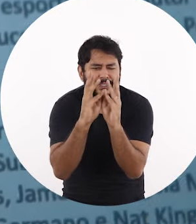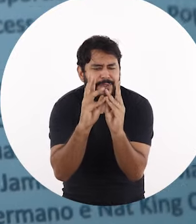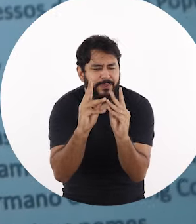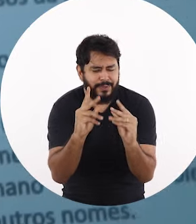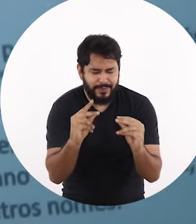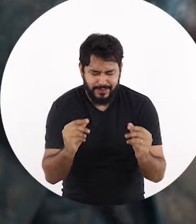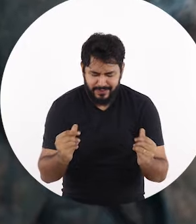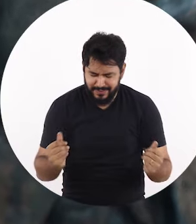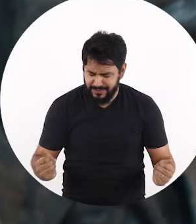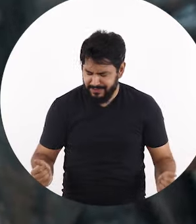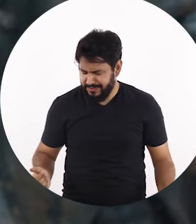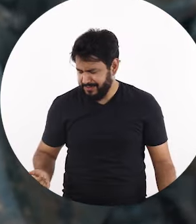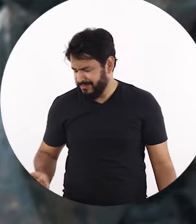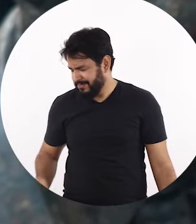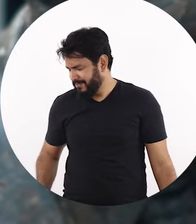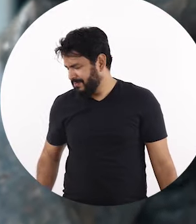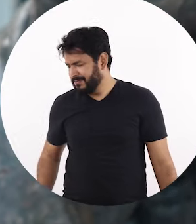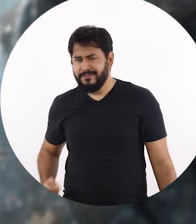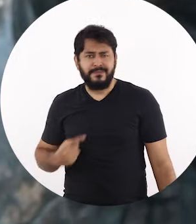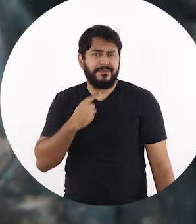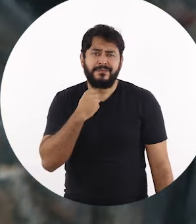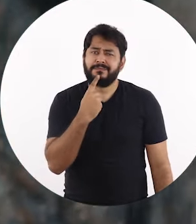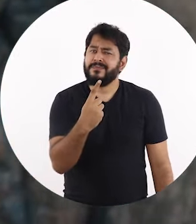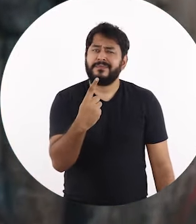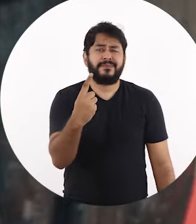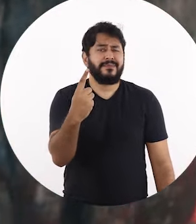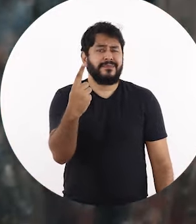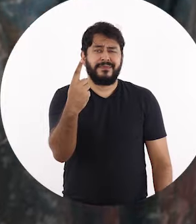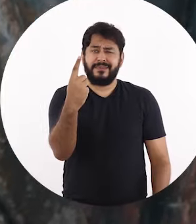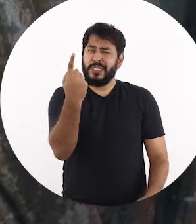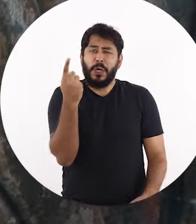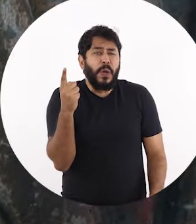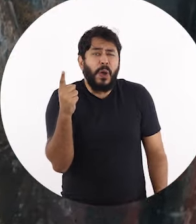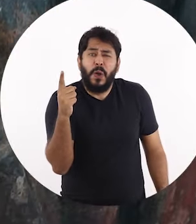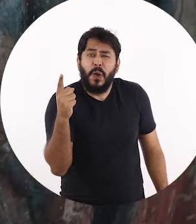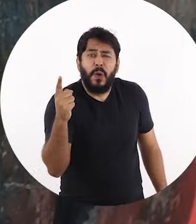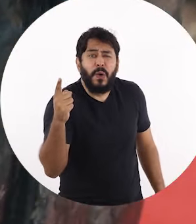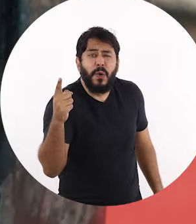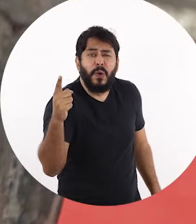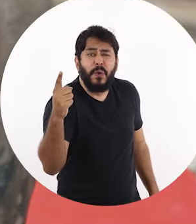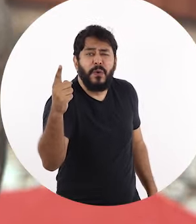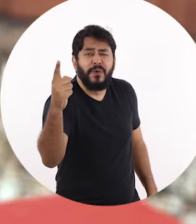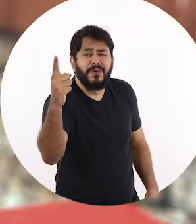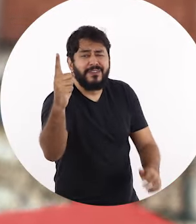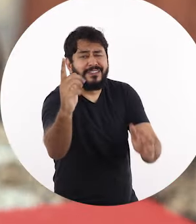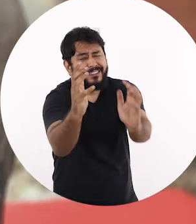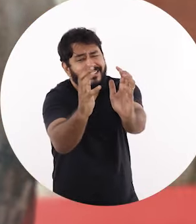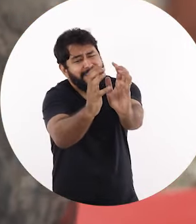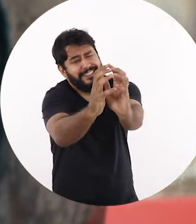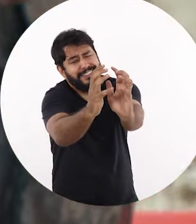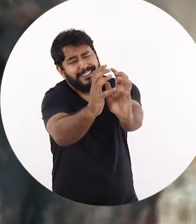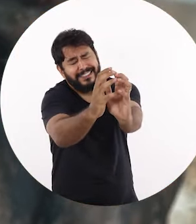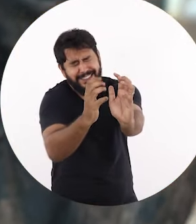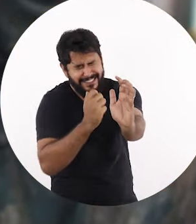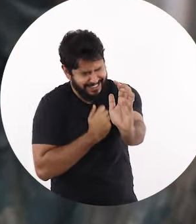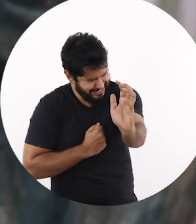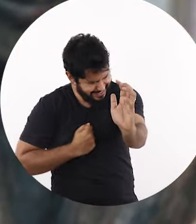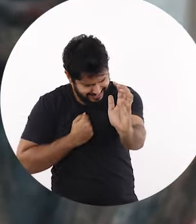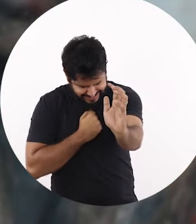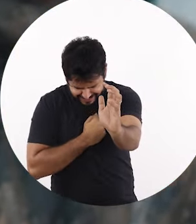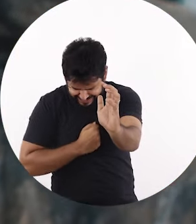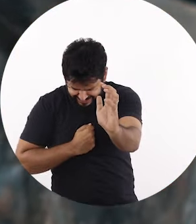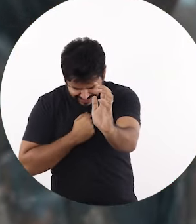Mas que adianta? Se o Recife tá longe e a saudade é tão grande que eu até